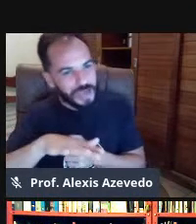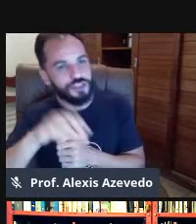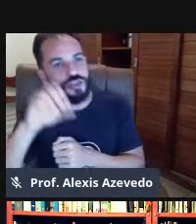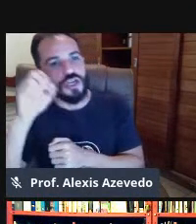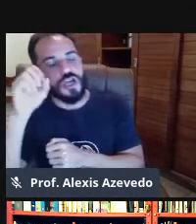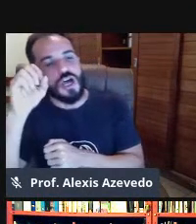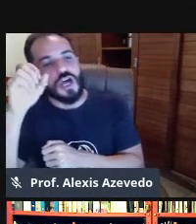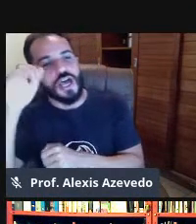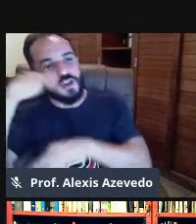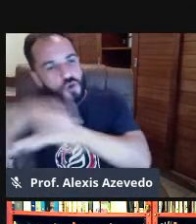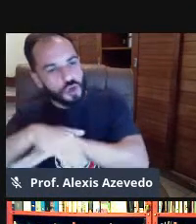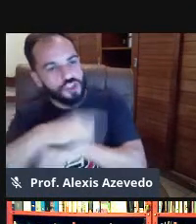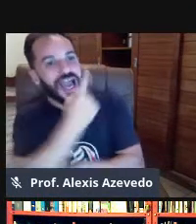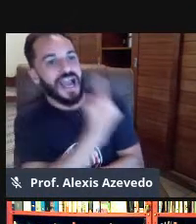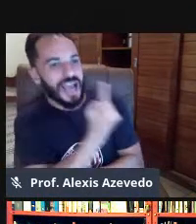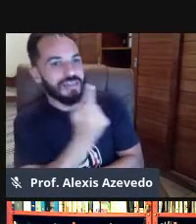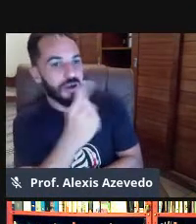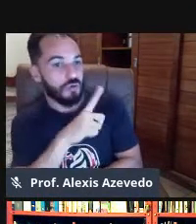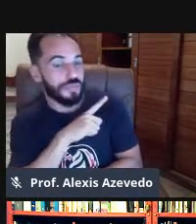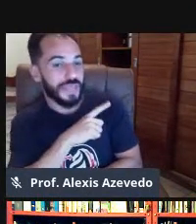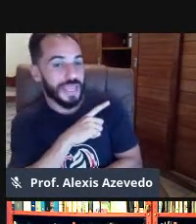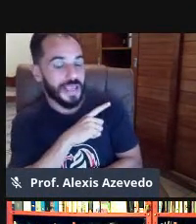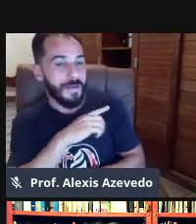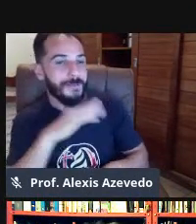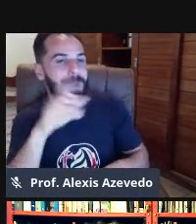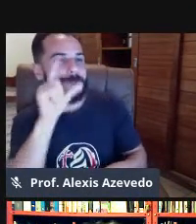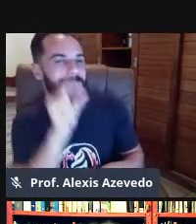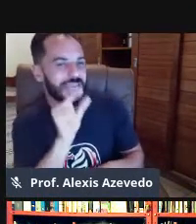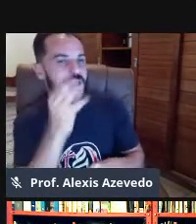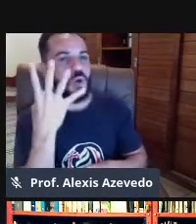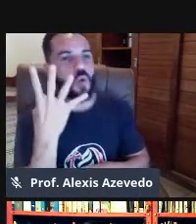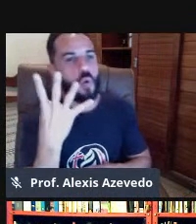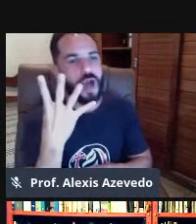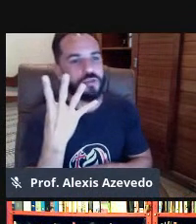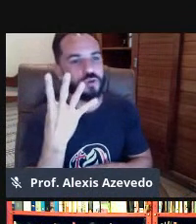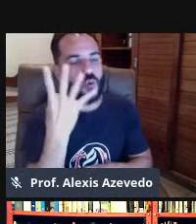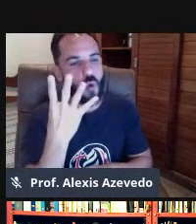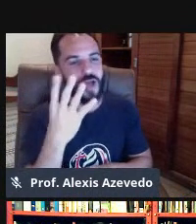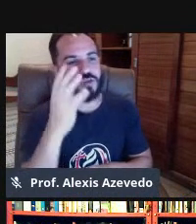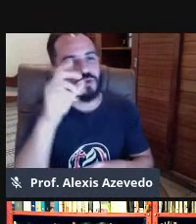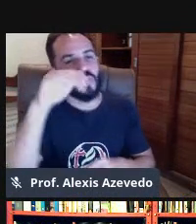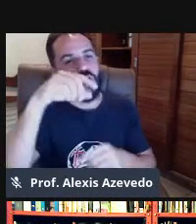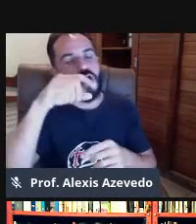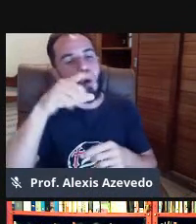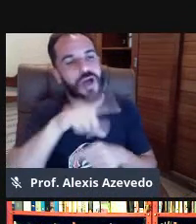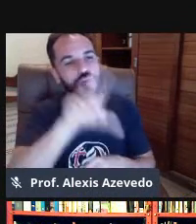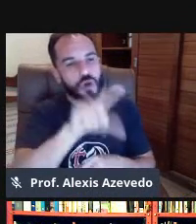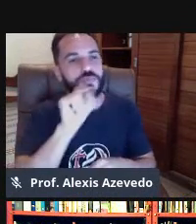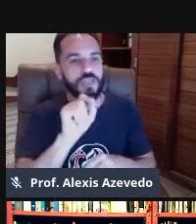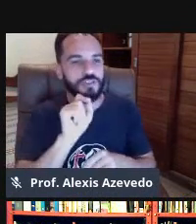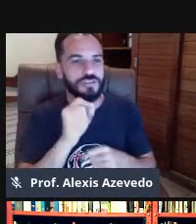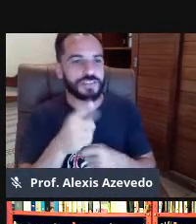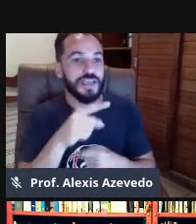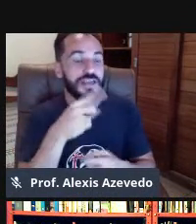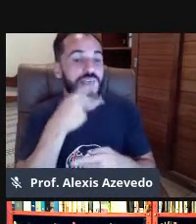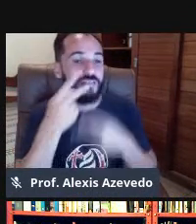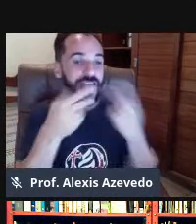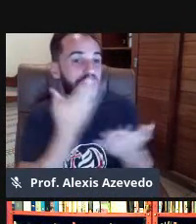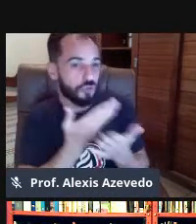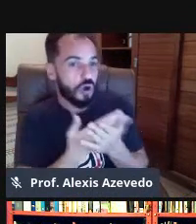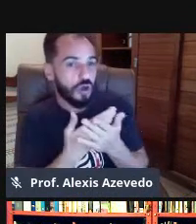2, e assim acontece à tarde, assim acontece à noite, né? E procura-se, inclusive, variar a oferta, porque